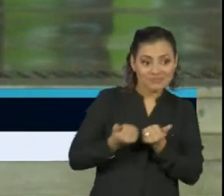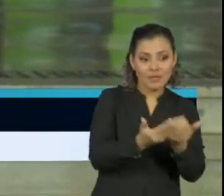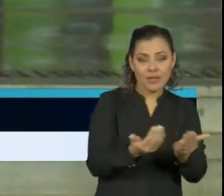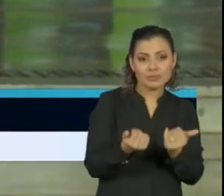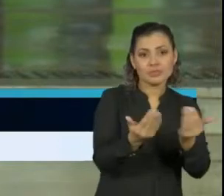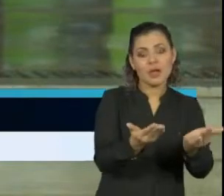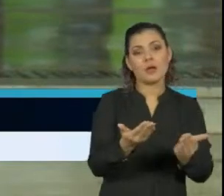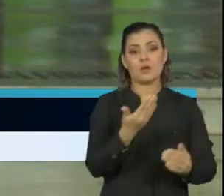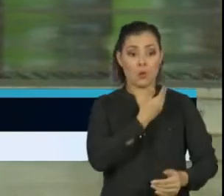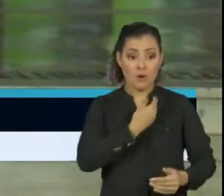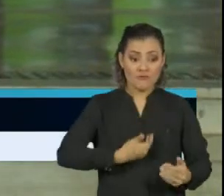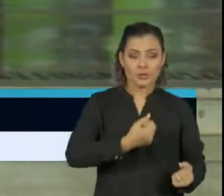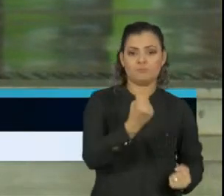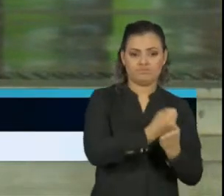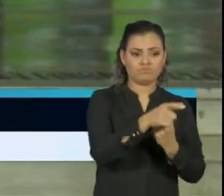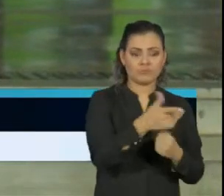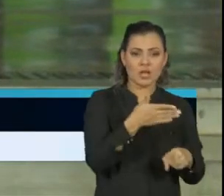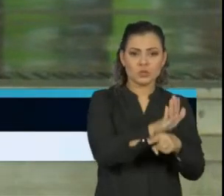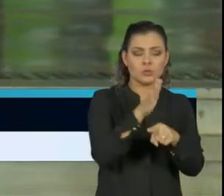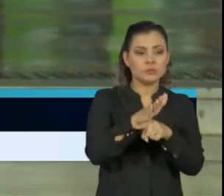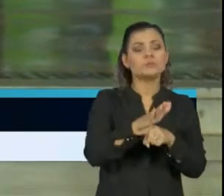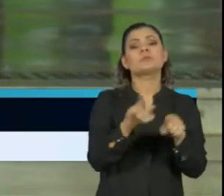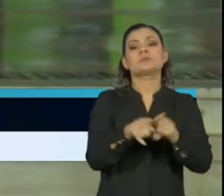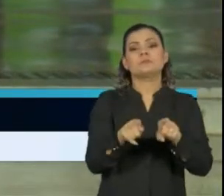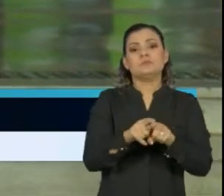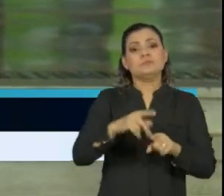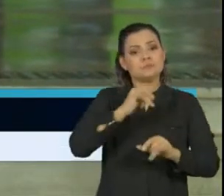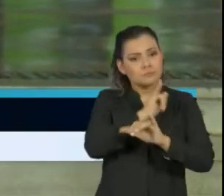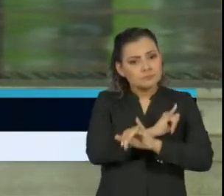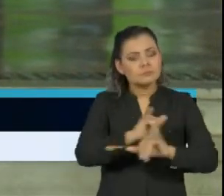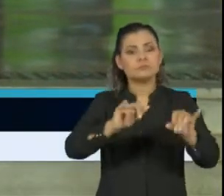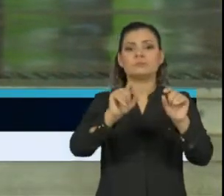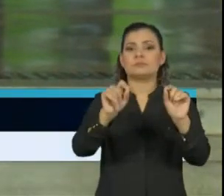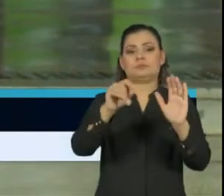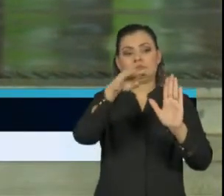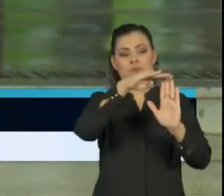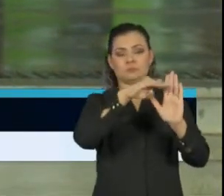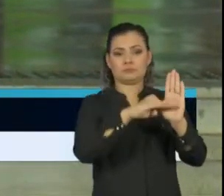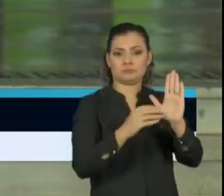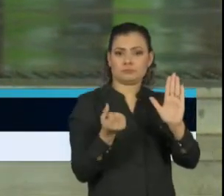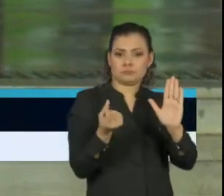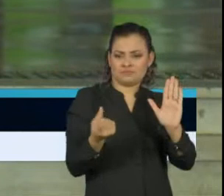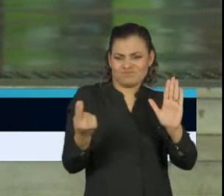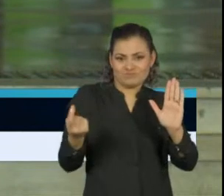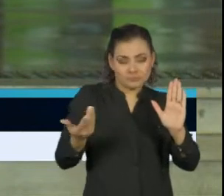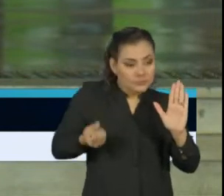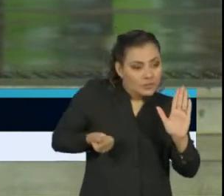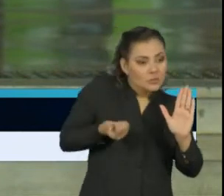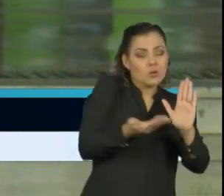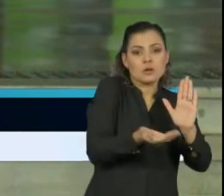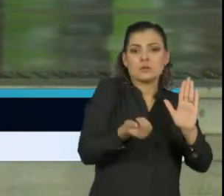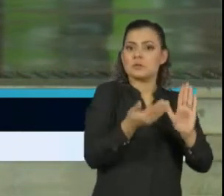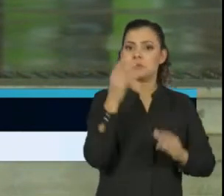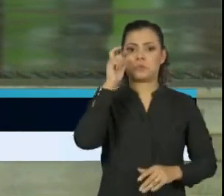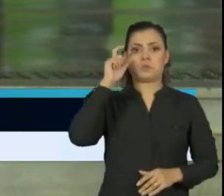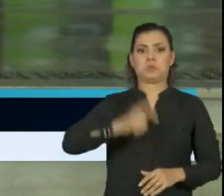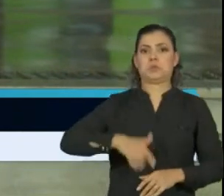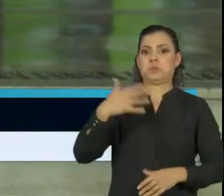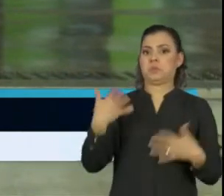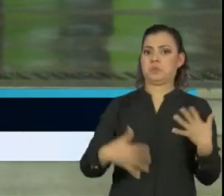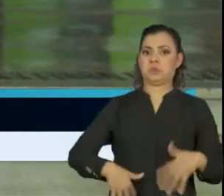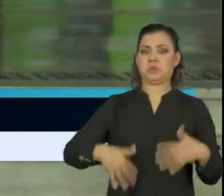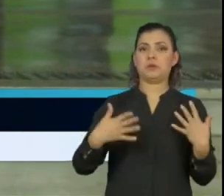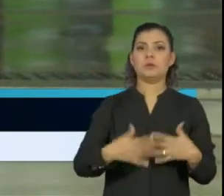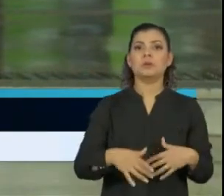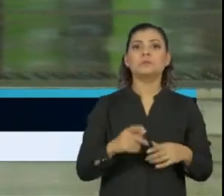apoiado o governo do estado, e aqui destaco algumas doações interessantes e